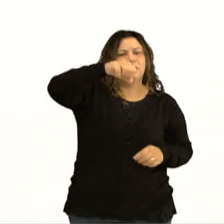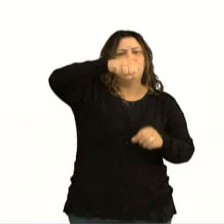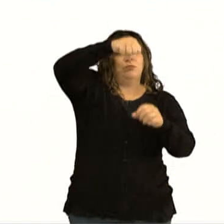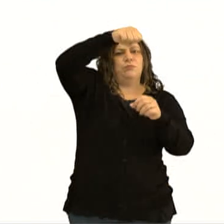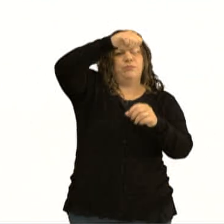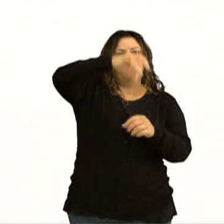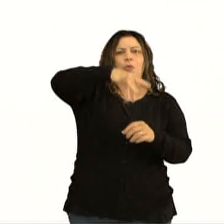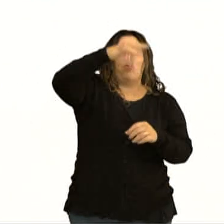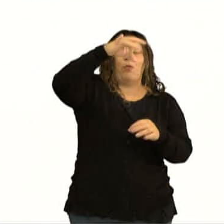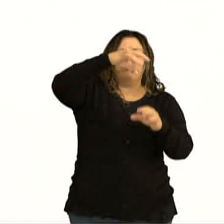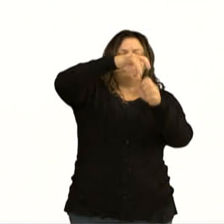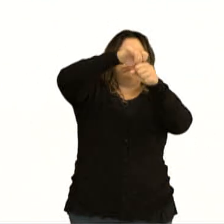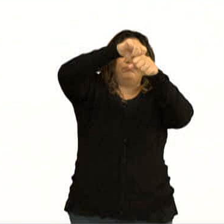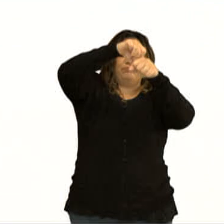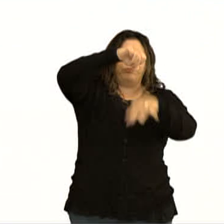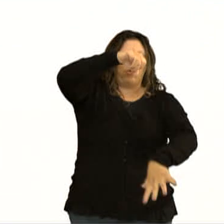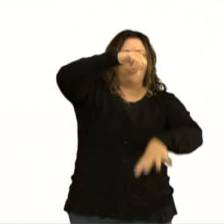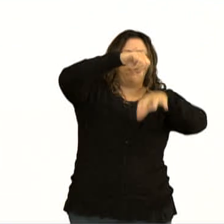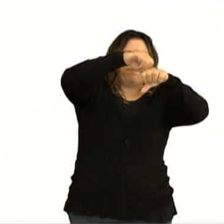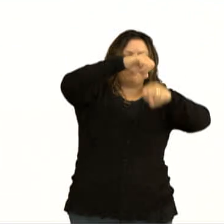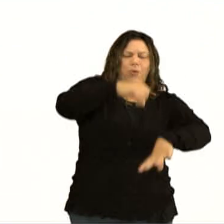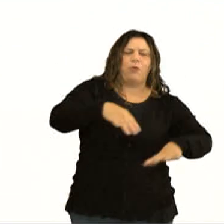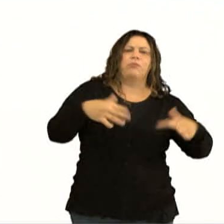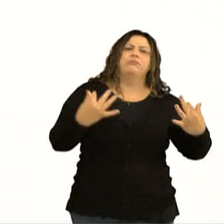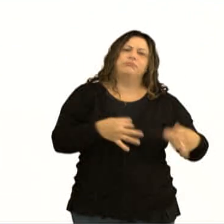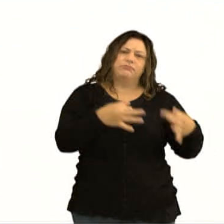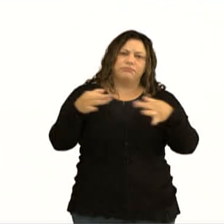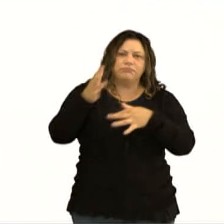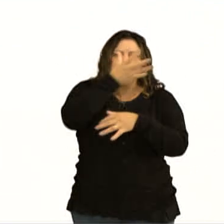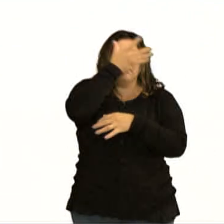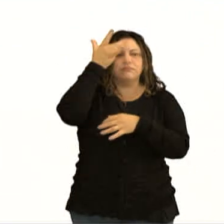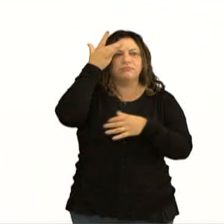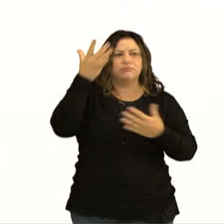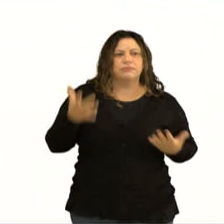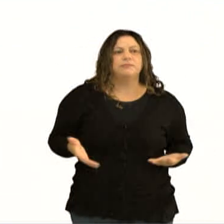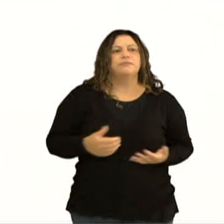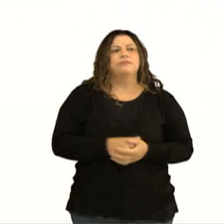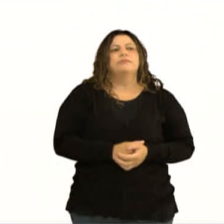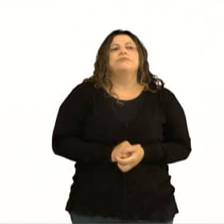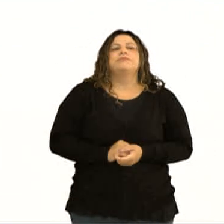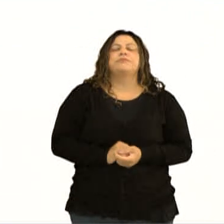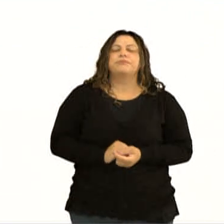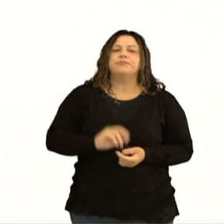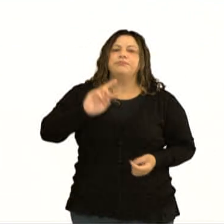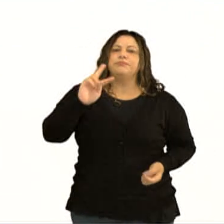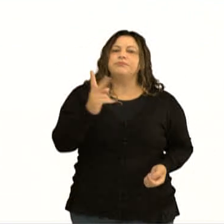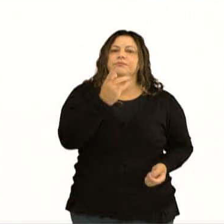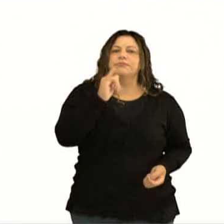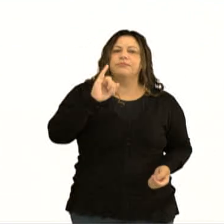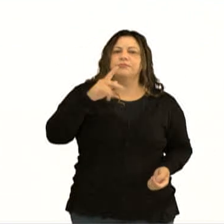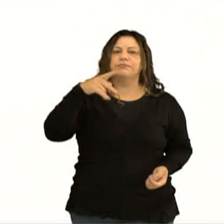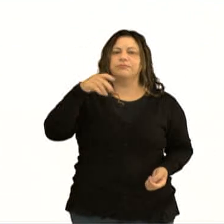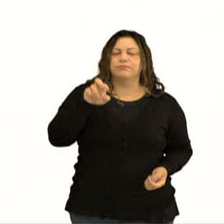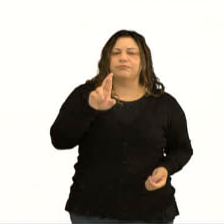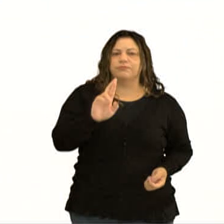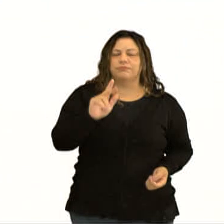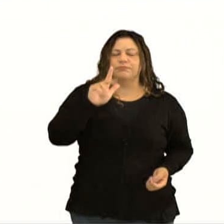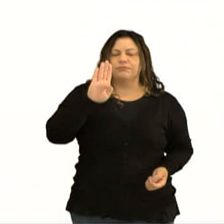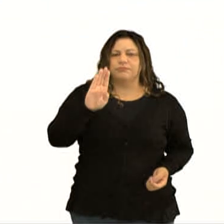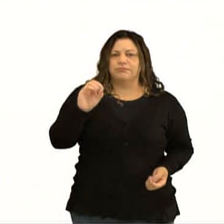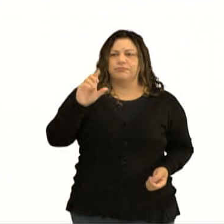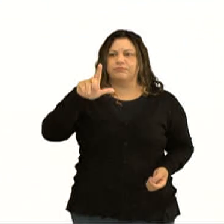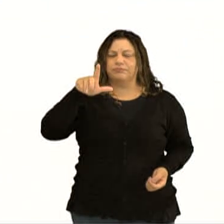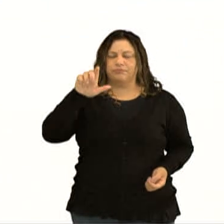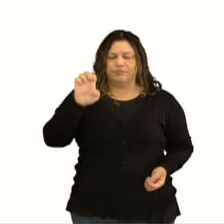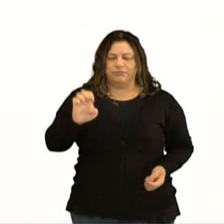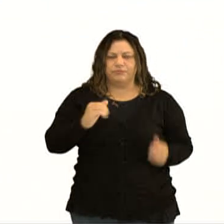A bomba causava a dor das pessoas. Ainda a hipérbole, que é você trabalhar a linguagem